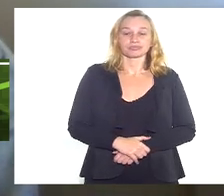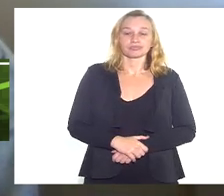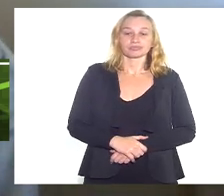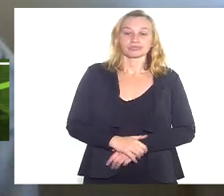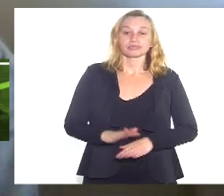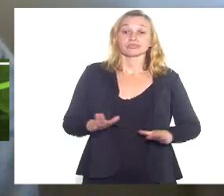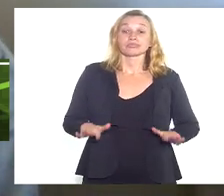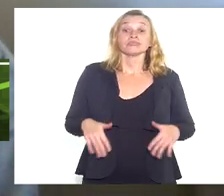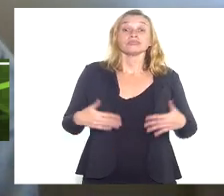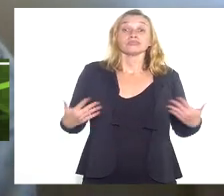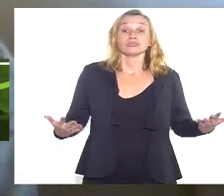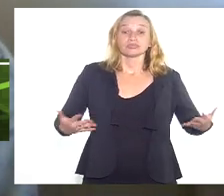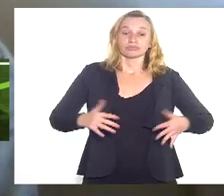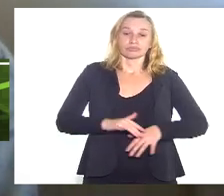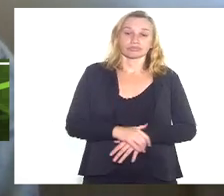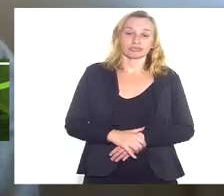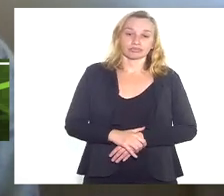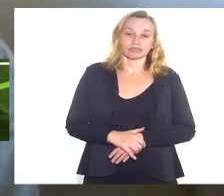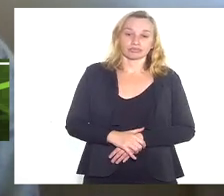qual a expectativa